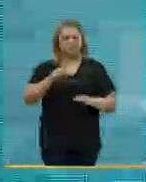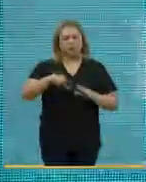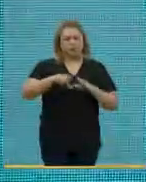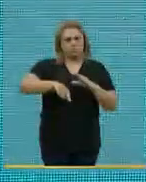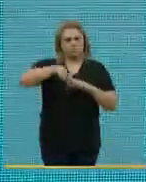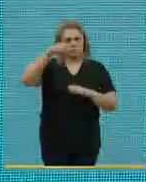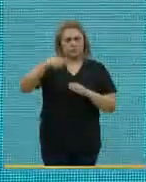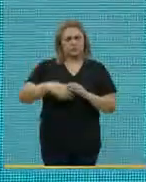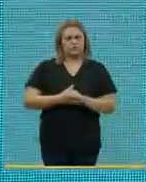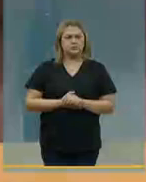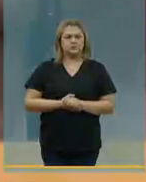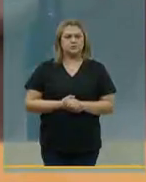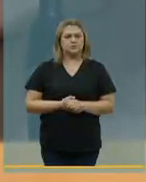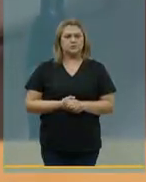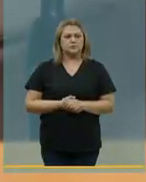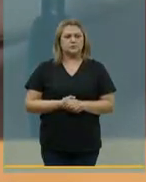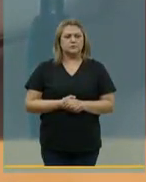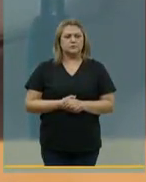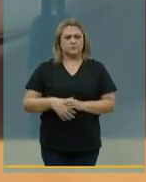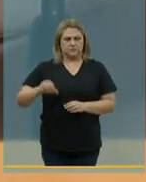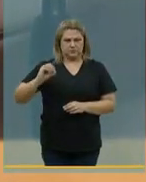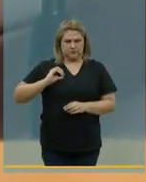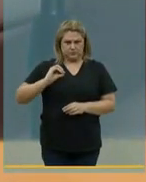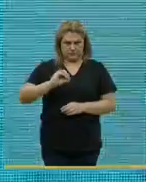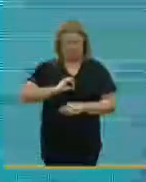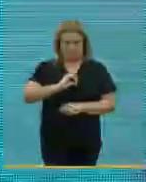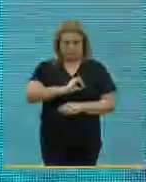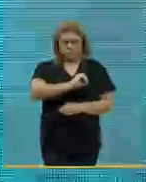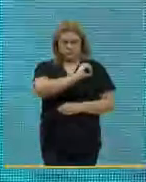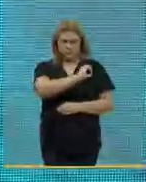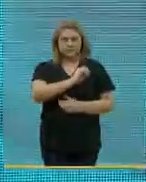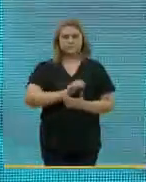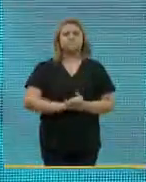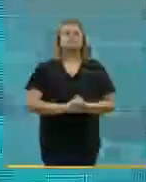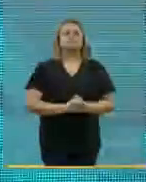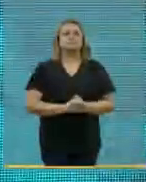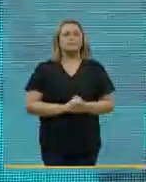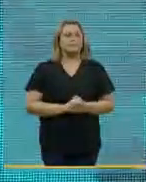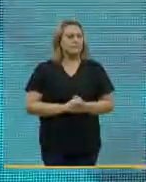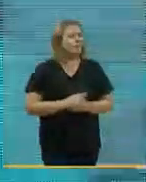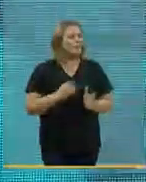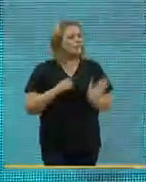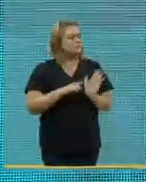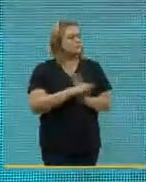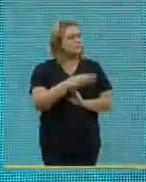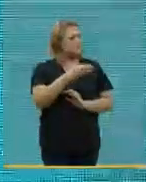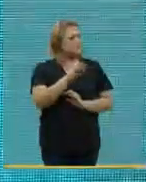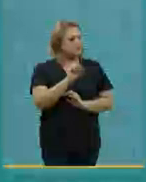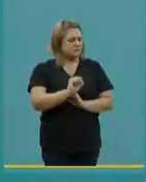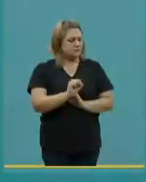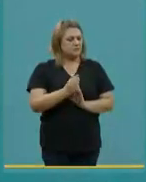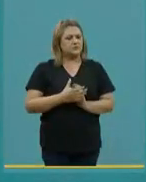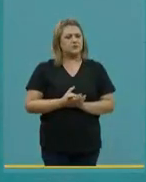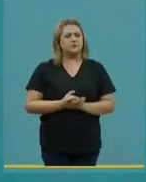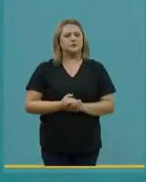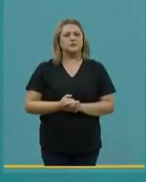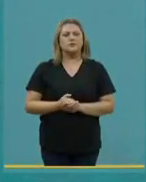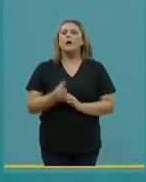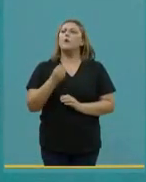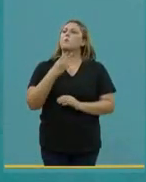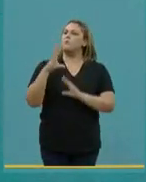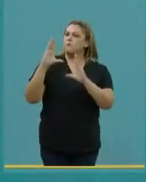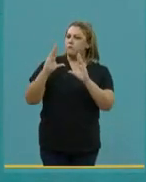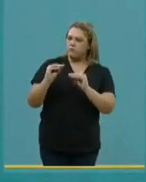a candidata marina silva léo só pergunta 30 segundos boa noite